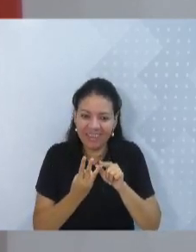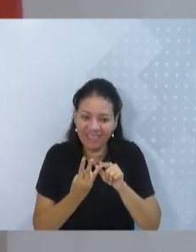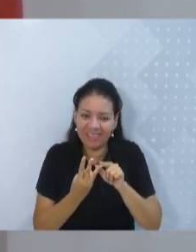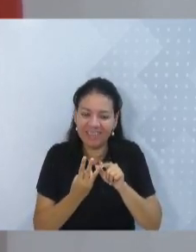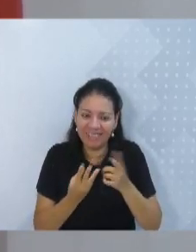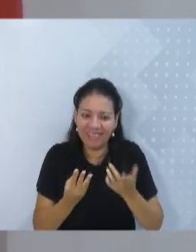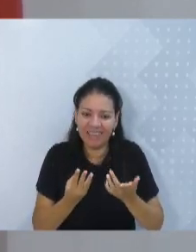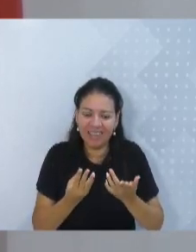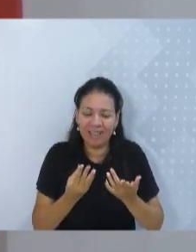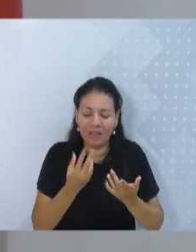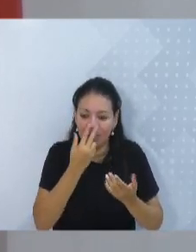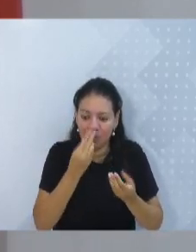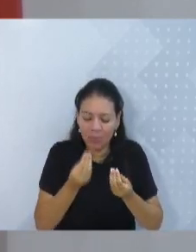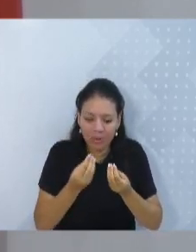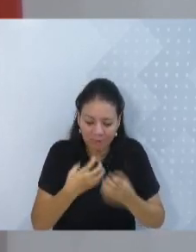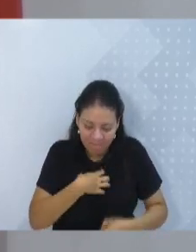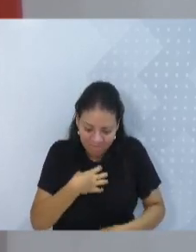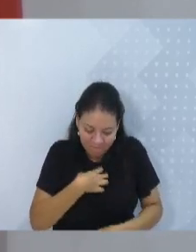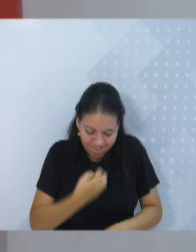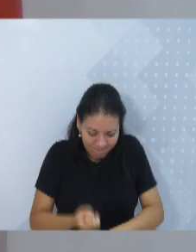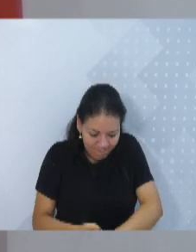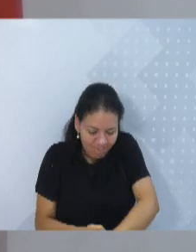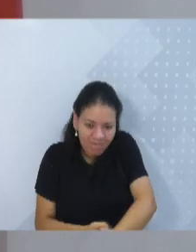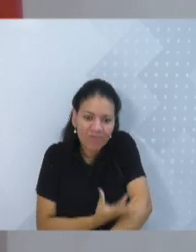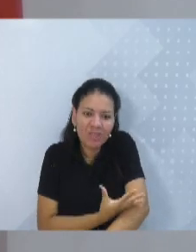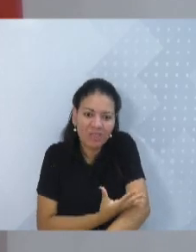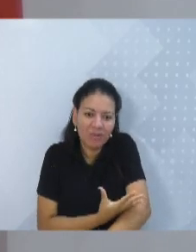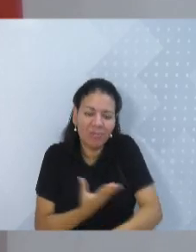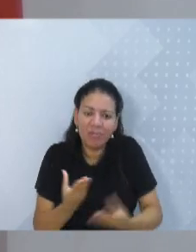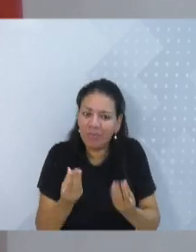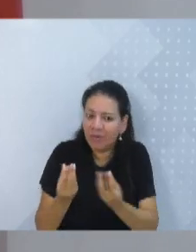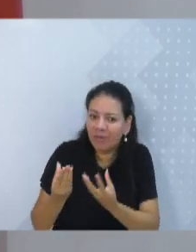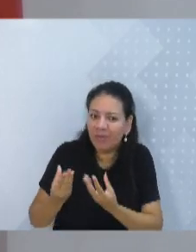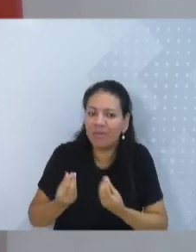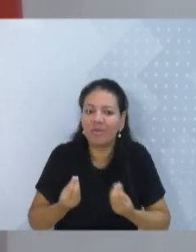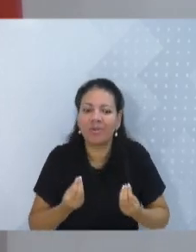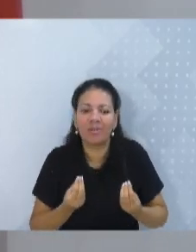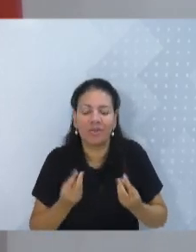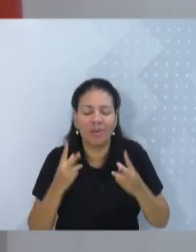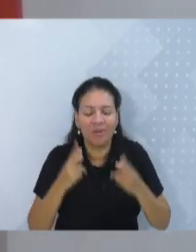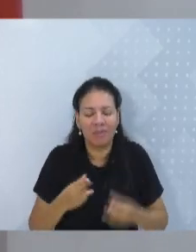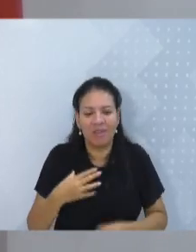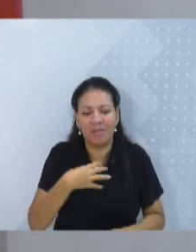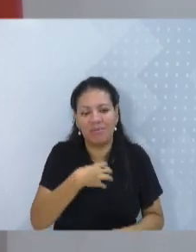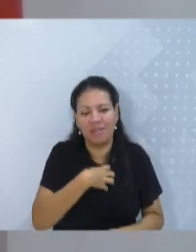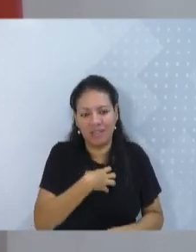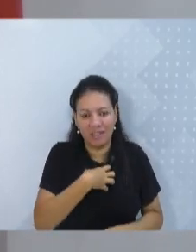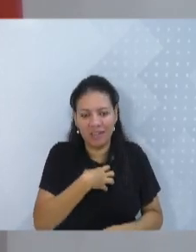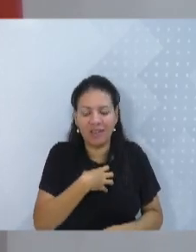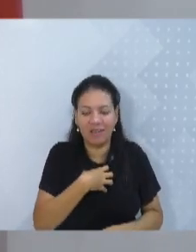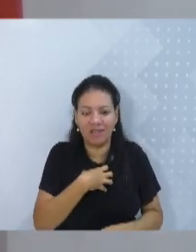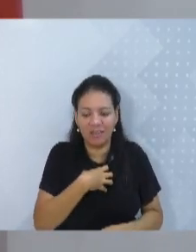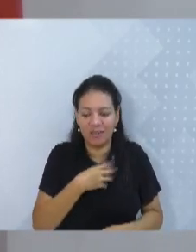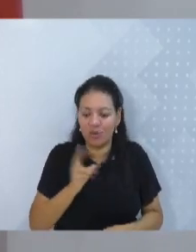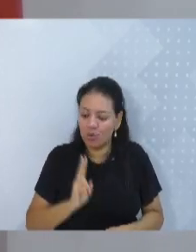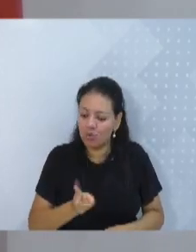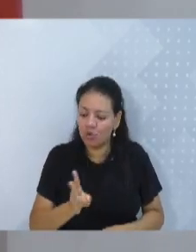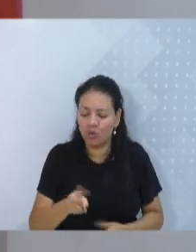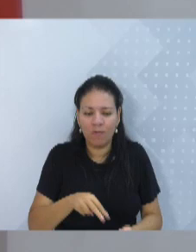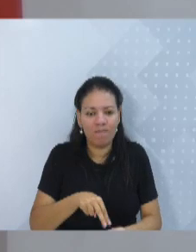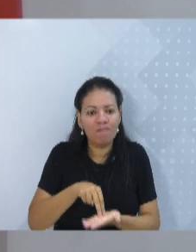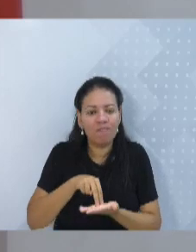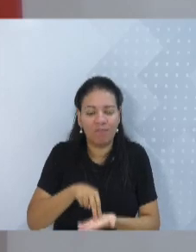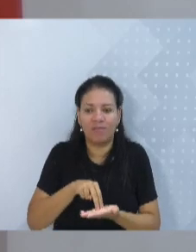esse turbilhão de sentimentos e Emoções mas mesmo assim te mantém firme